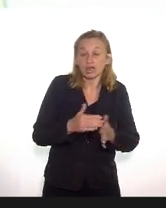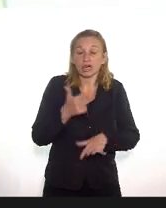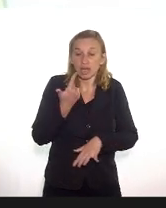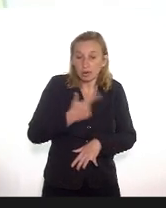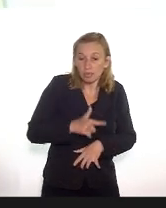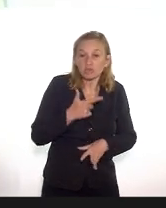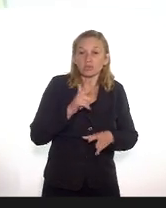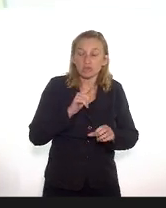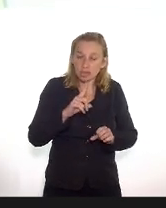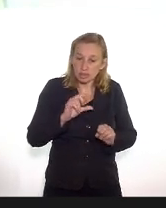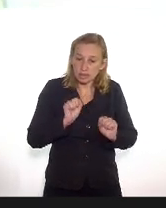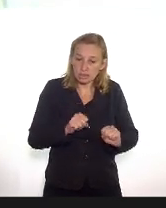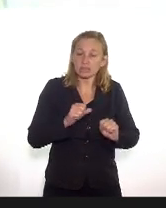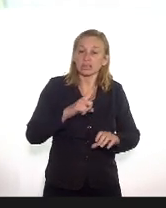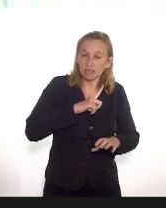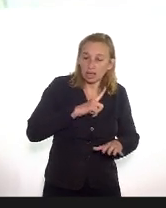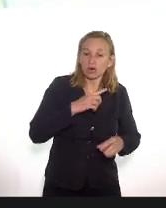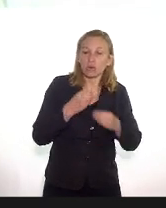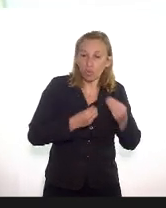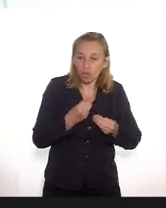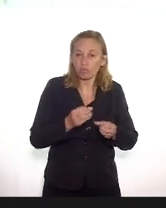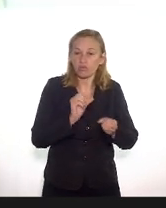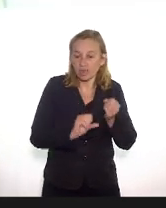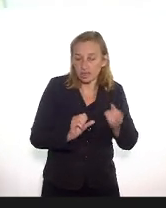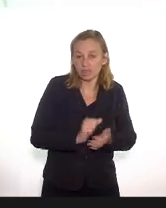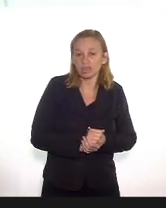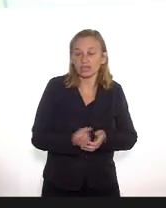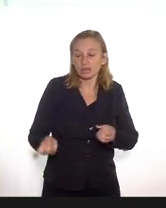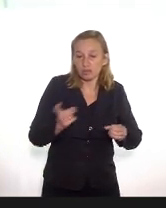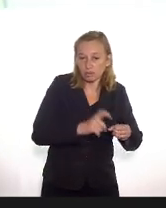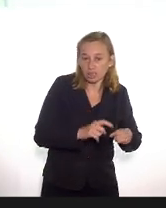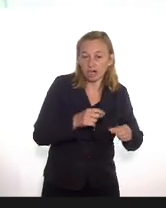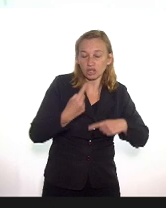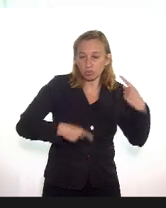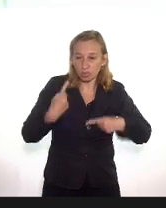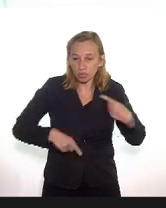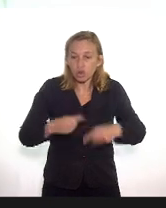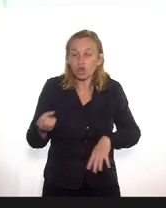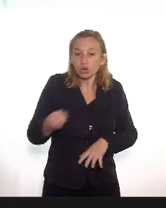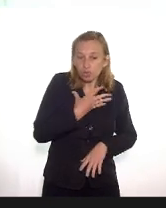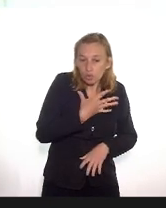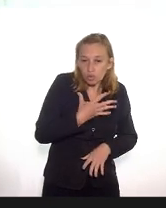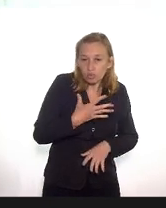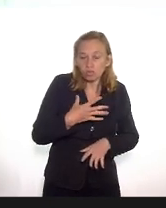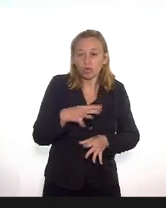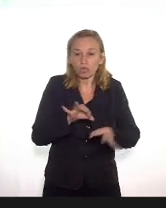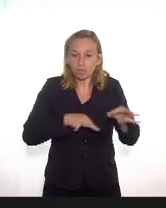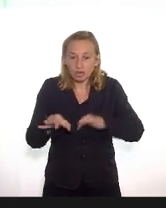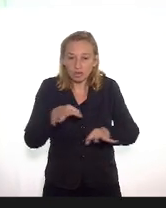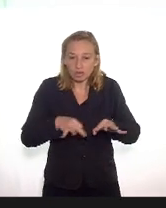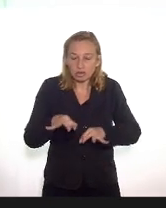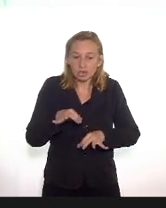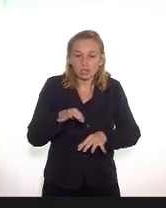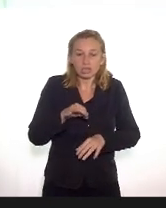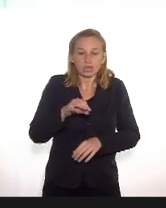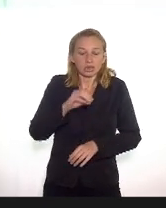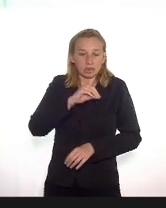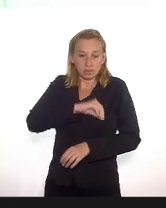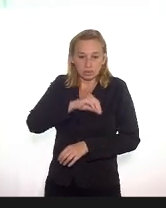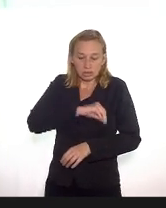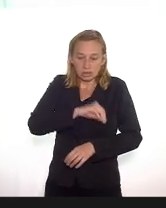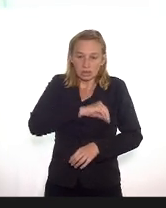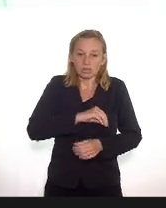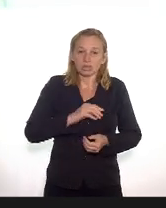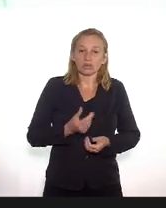como fazer se houver vontade política de apresentar a compensação. Há necessidade de um novo plano de cargos e salários, há orçamento